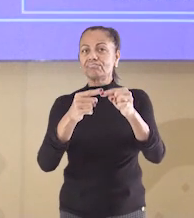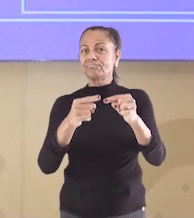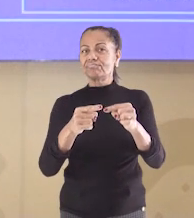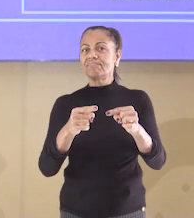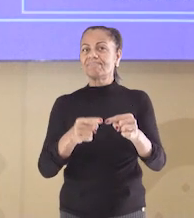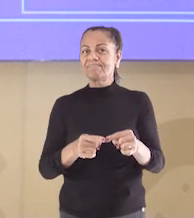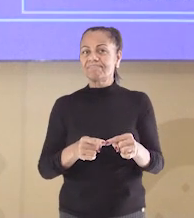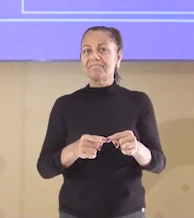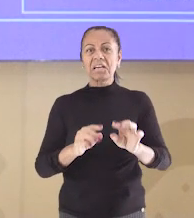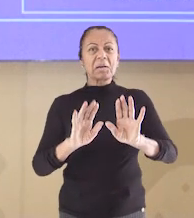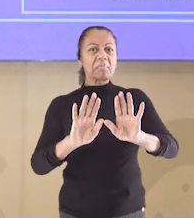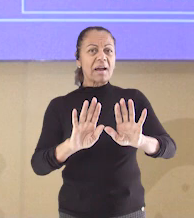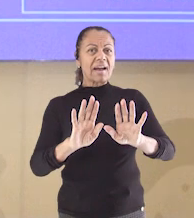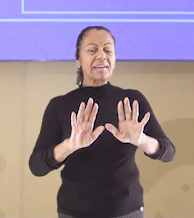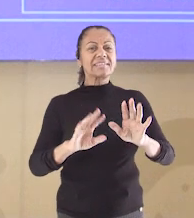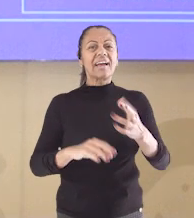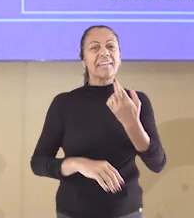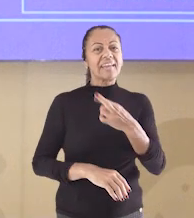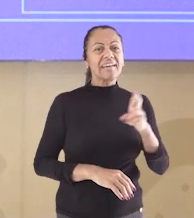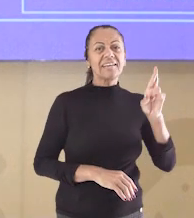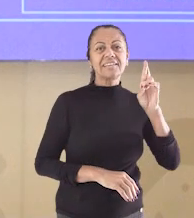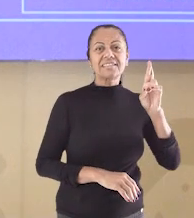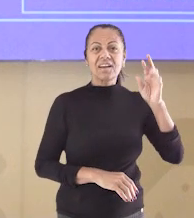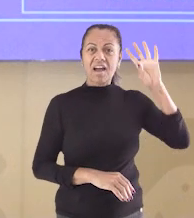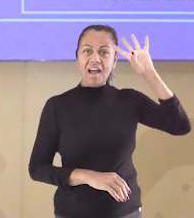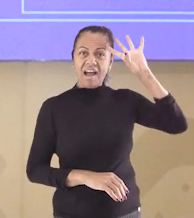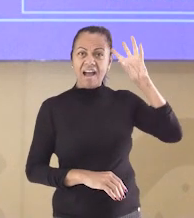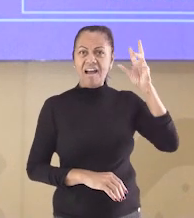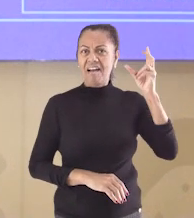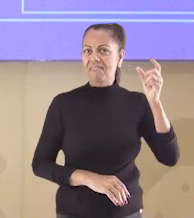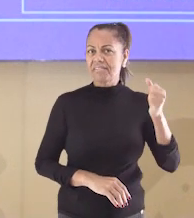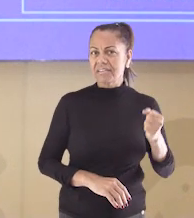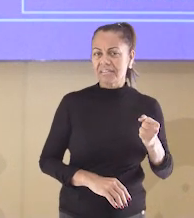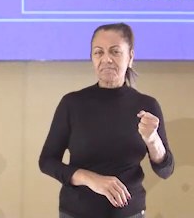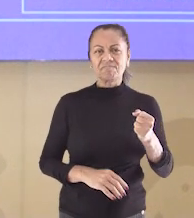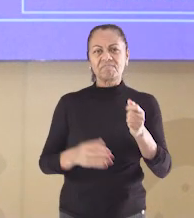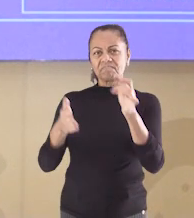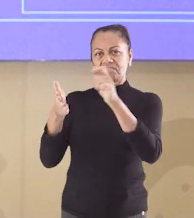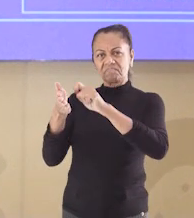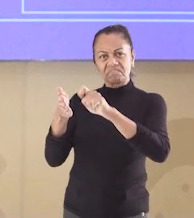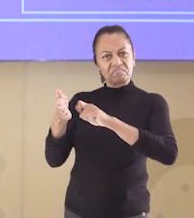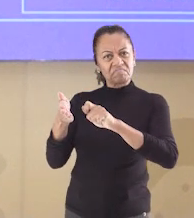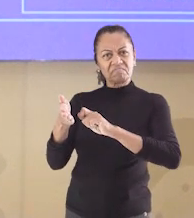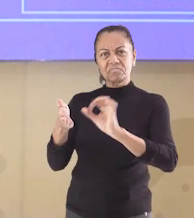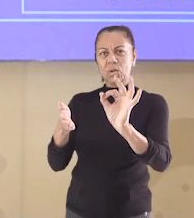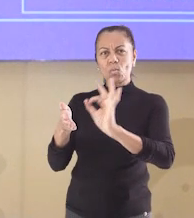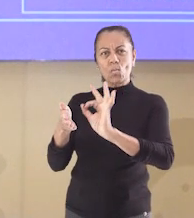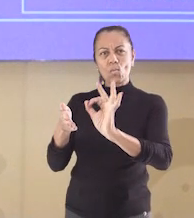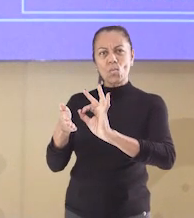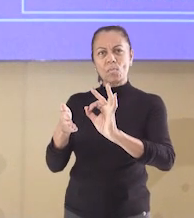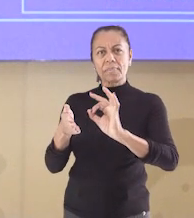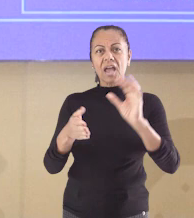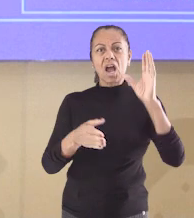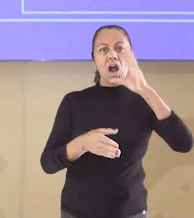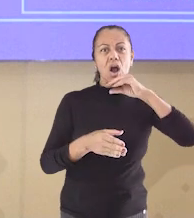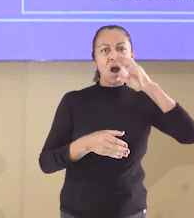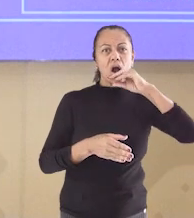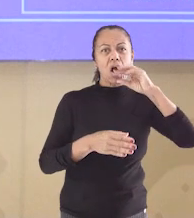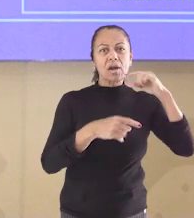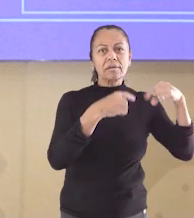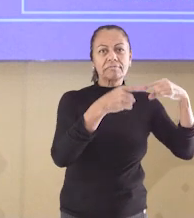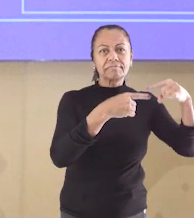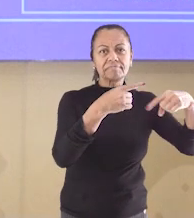Mormons. Também nós temos religiões africanas. Não havia textos escritos, o conhecimento